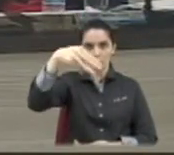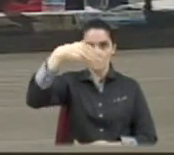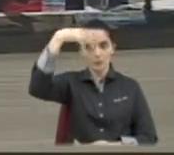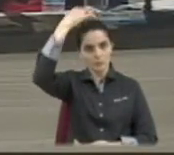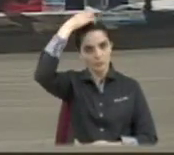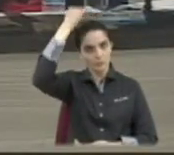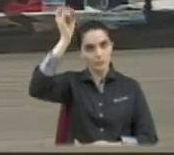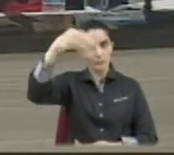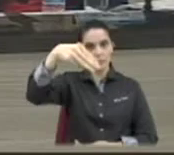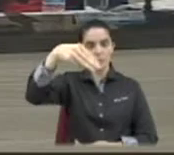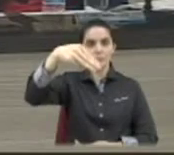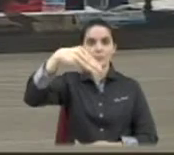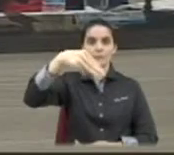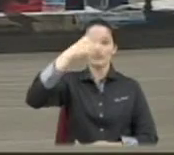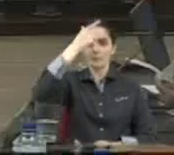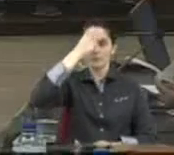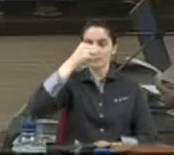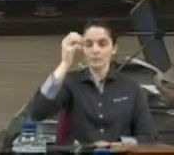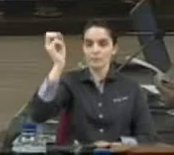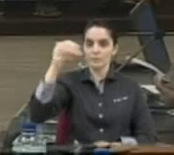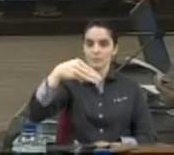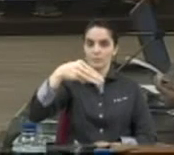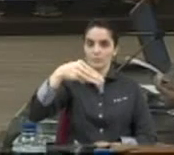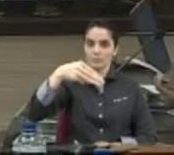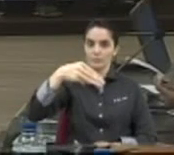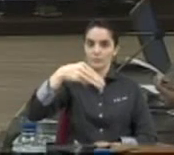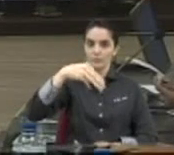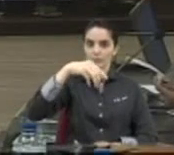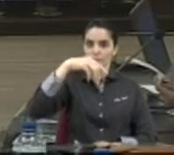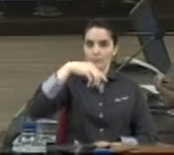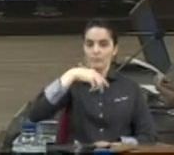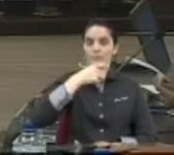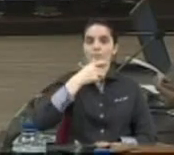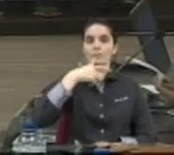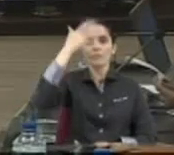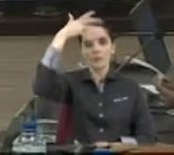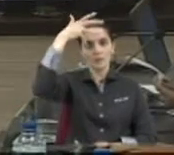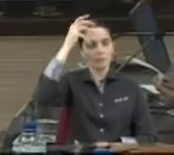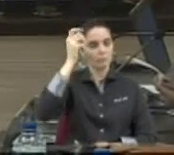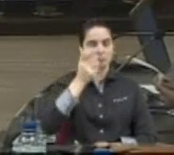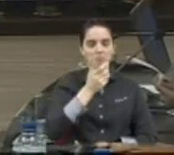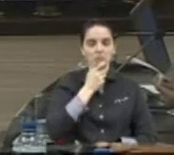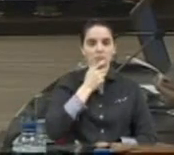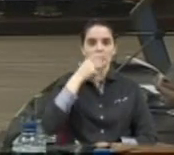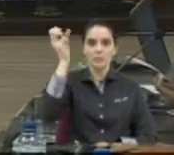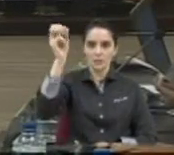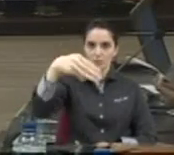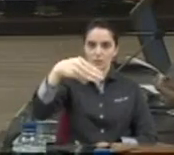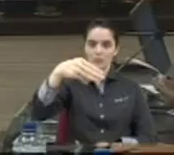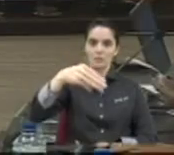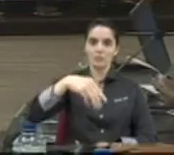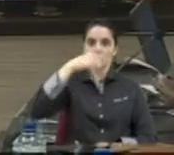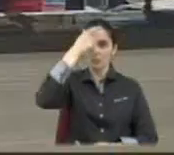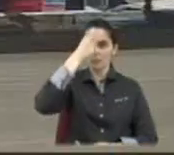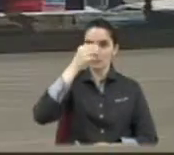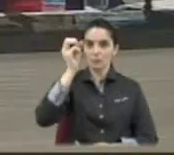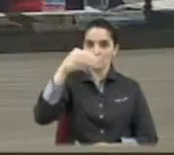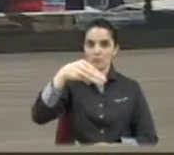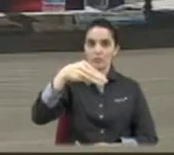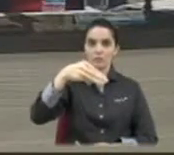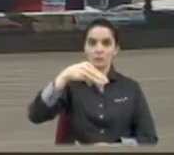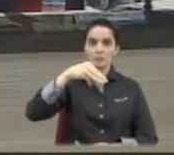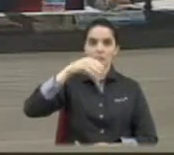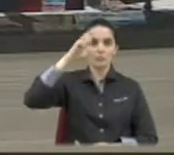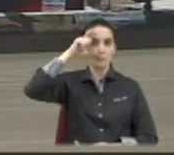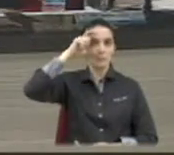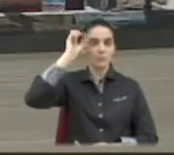Sim. Darcy Reis de Souza. Sim. Edivaldo Soares Antunes. Sim. Érica Cristina Tanque Moya. Érica Monteiro Moraes. Sim. Jorge de Freitas. Sim.